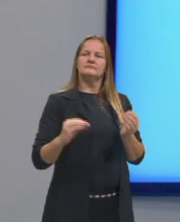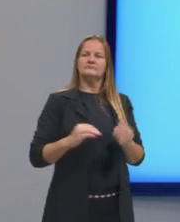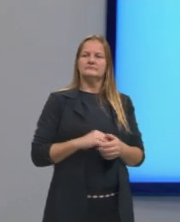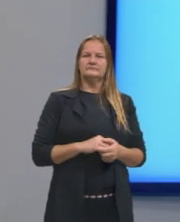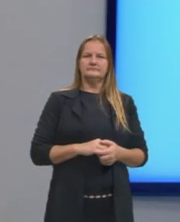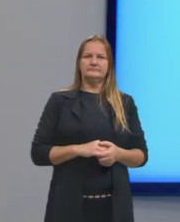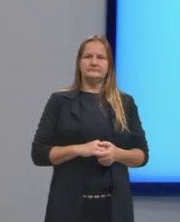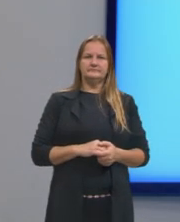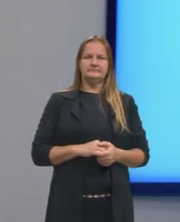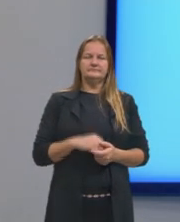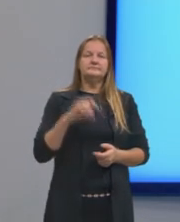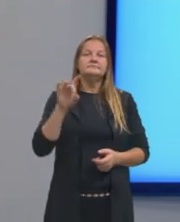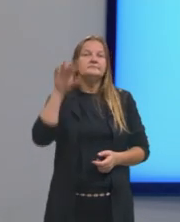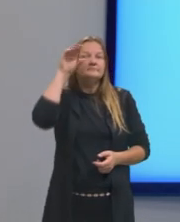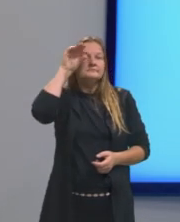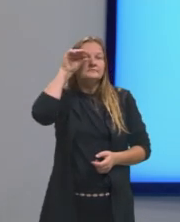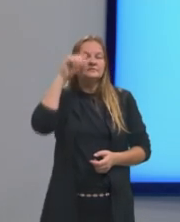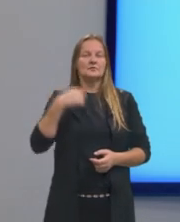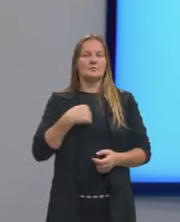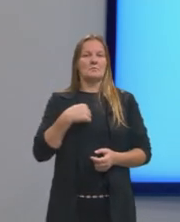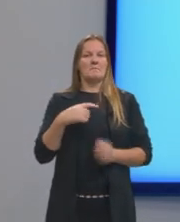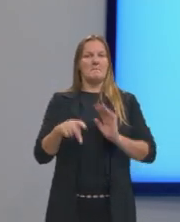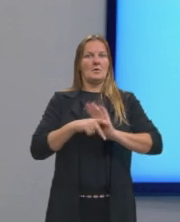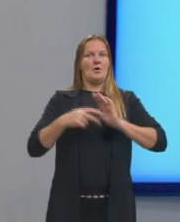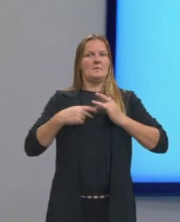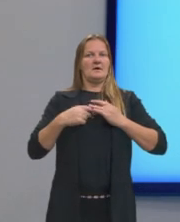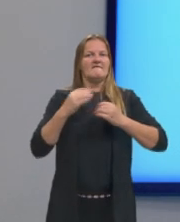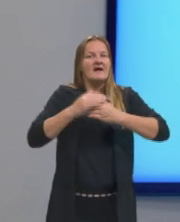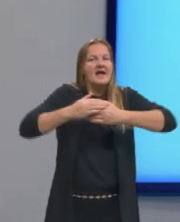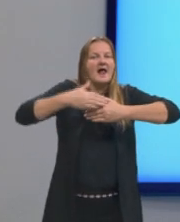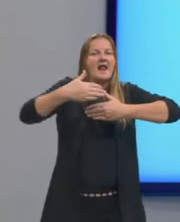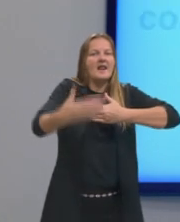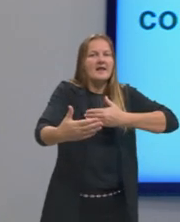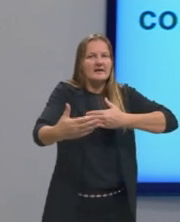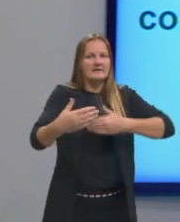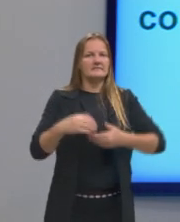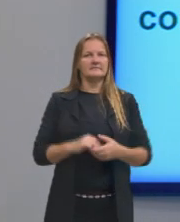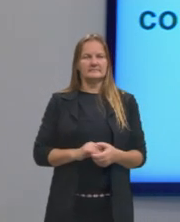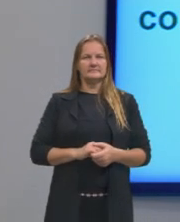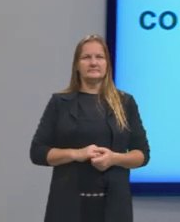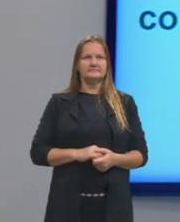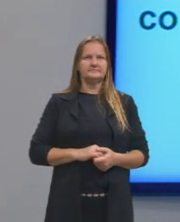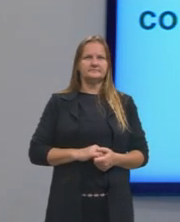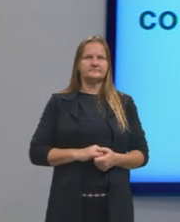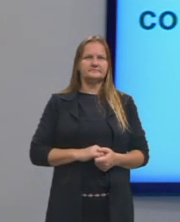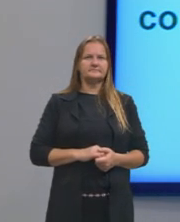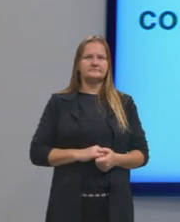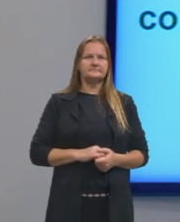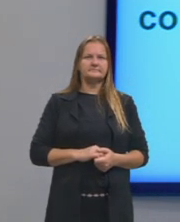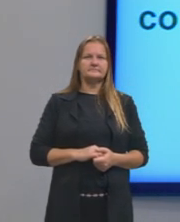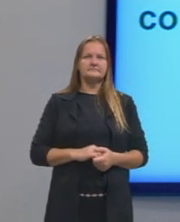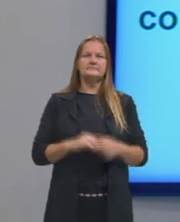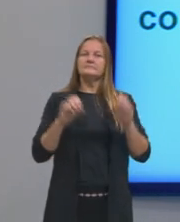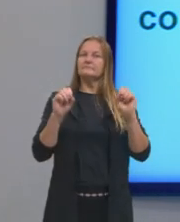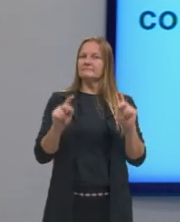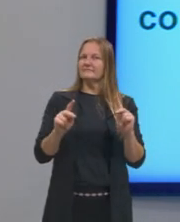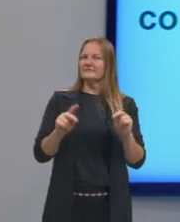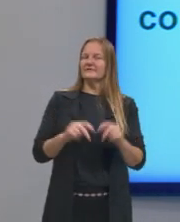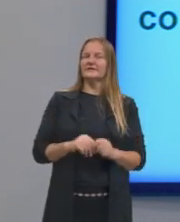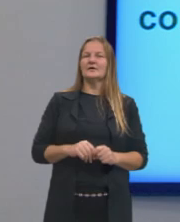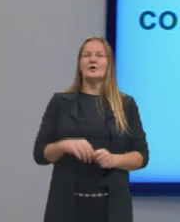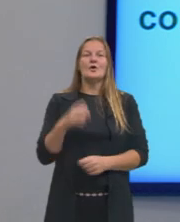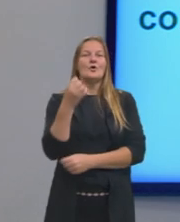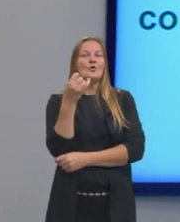respaldado pela observação individual ele vai ter muito além disso E aí